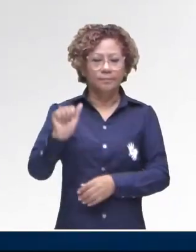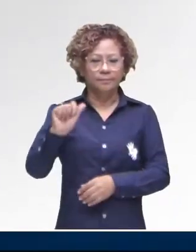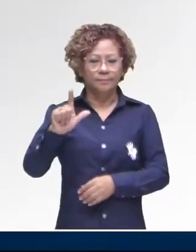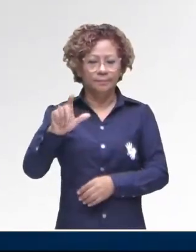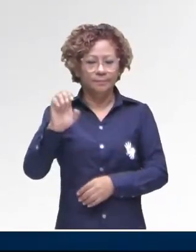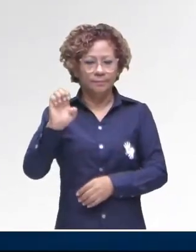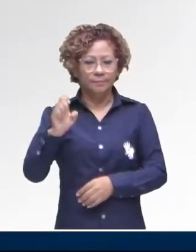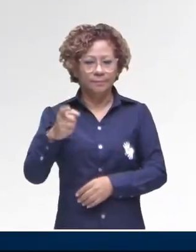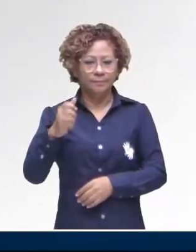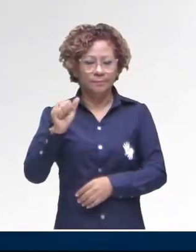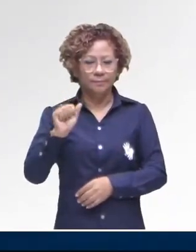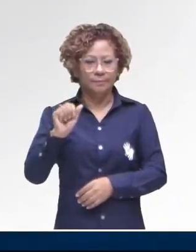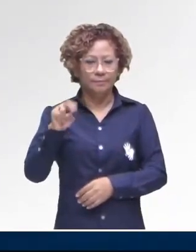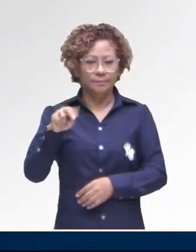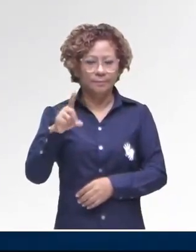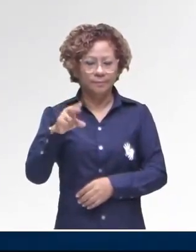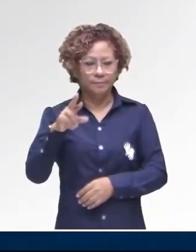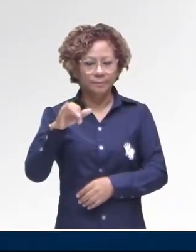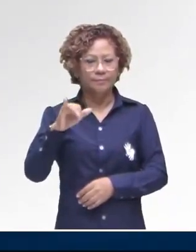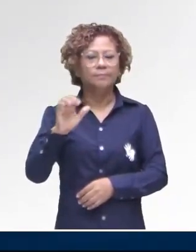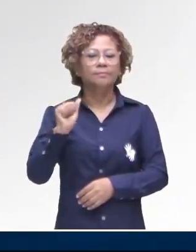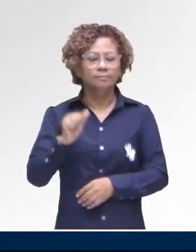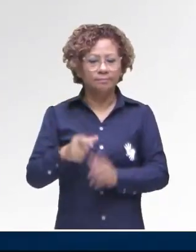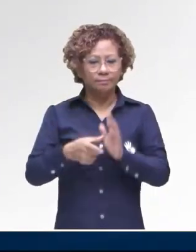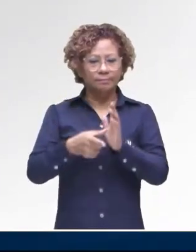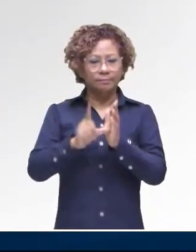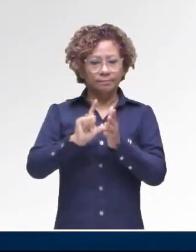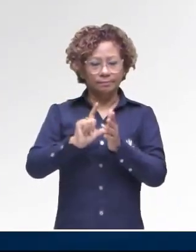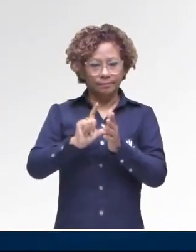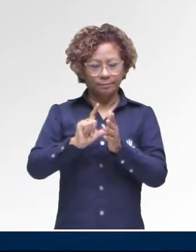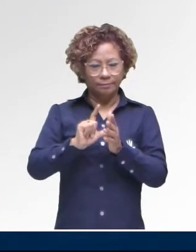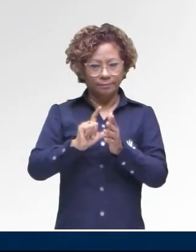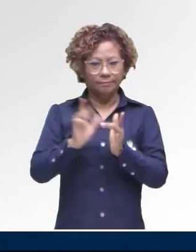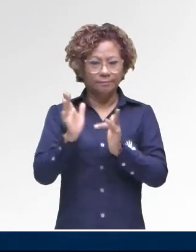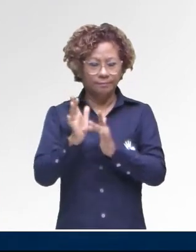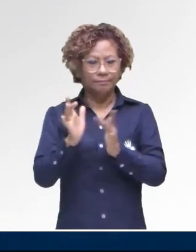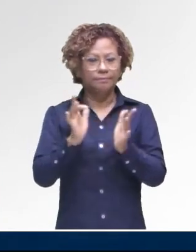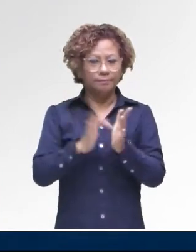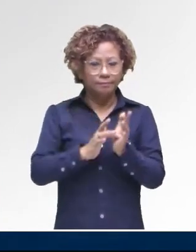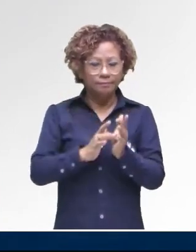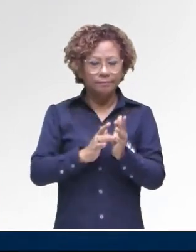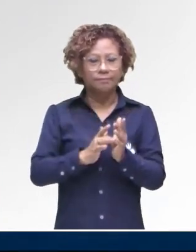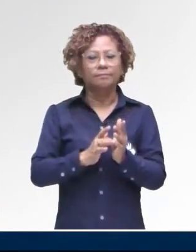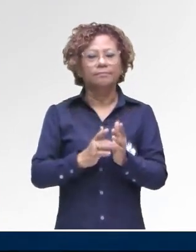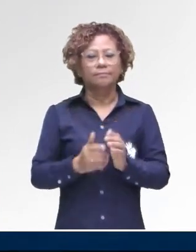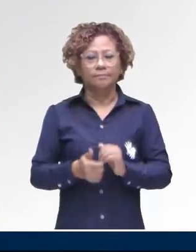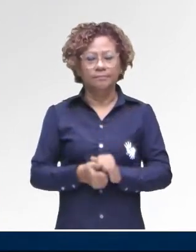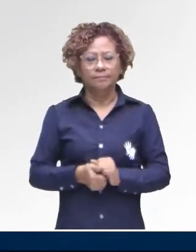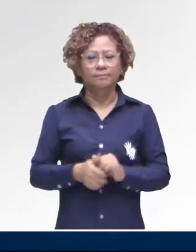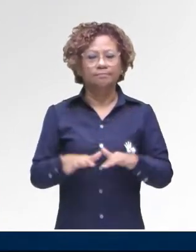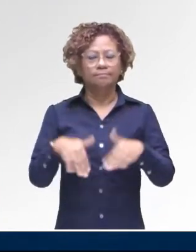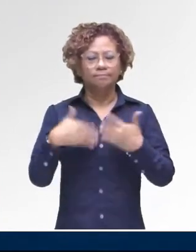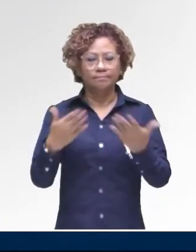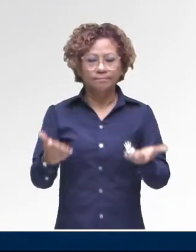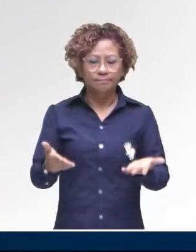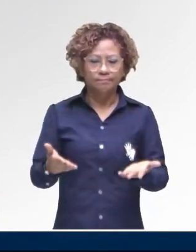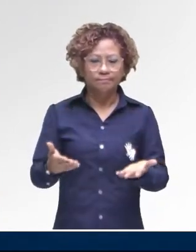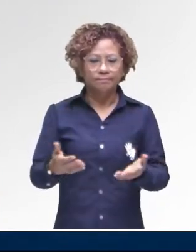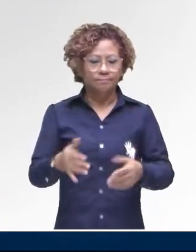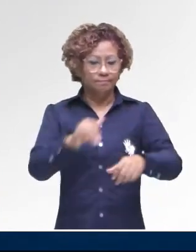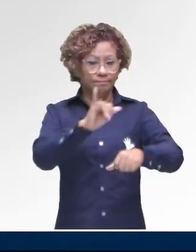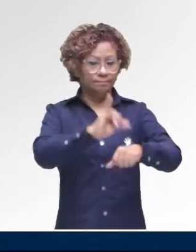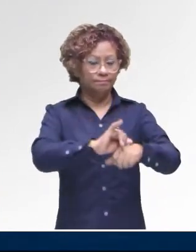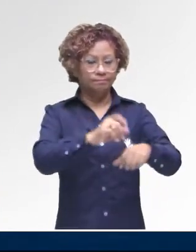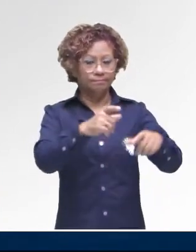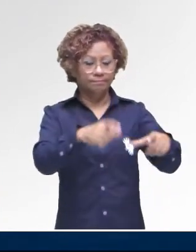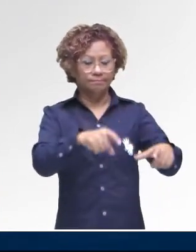de Cristo, em pleno florescimento da cultura helenística, quando Alexandria era o centro do